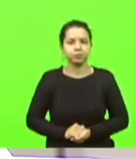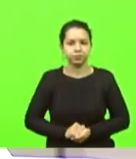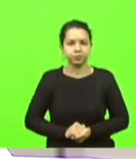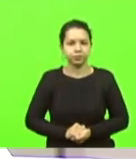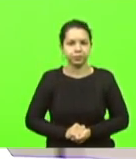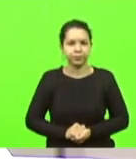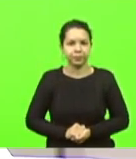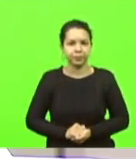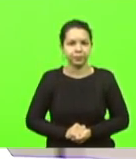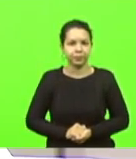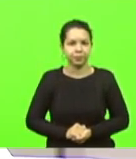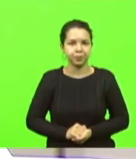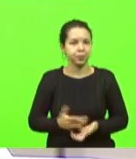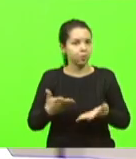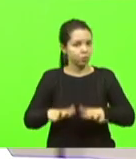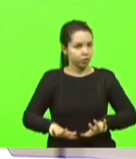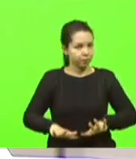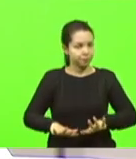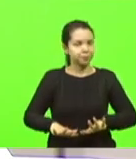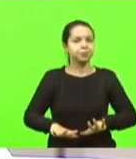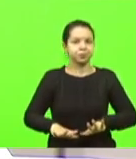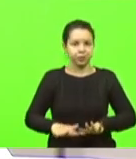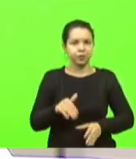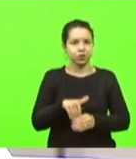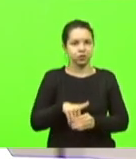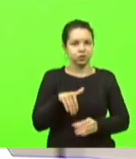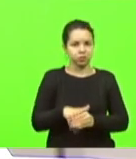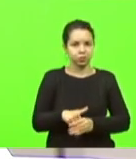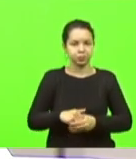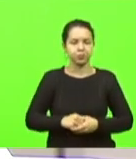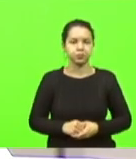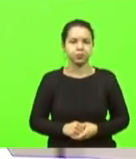Não havendo quem queira discutir em votação?